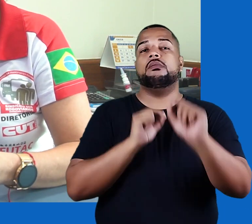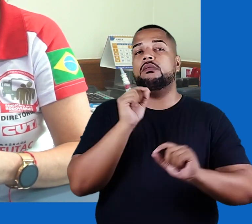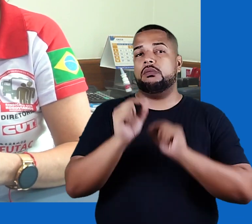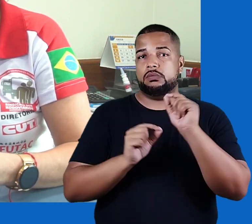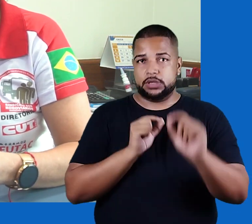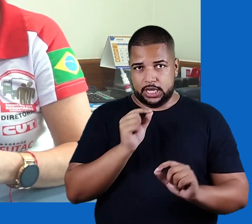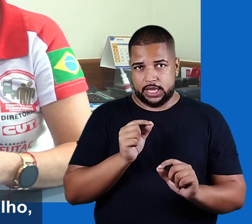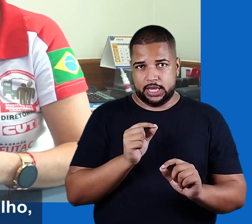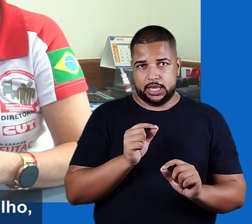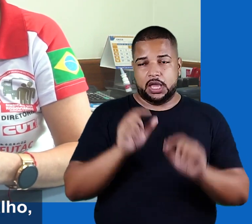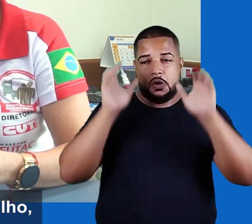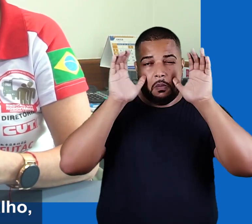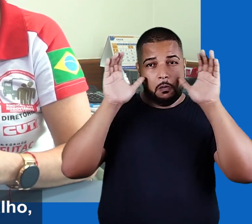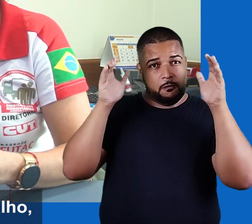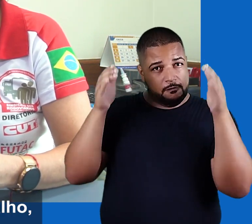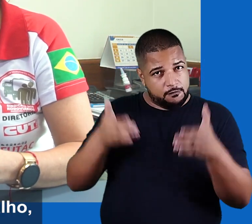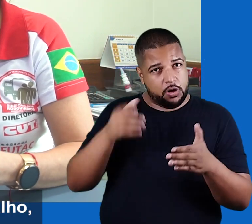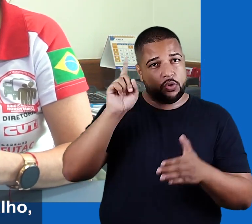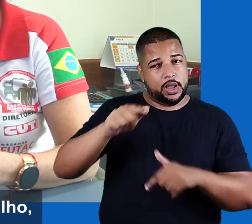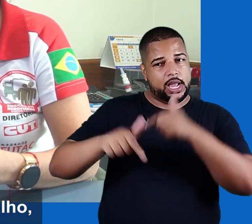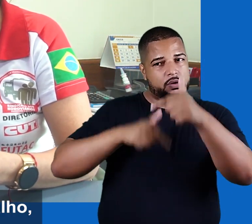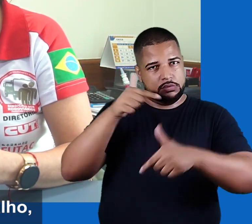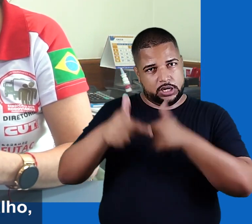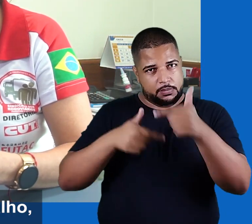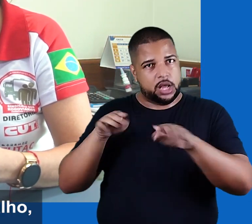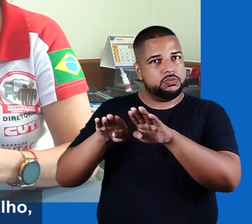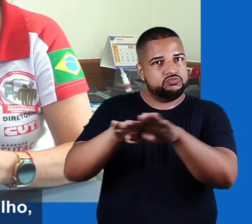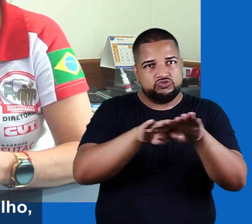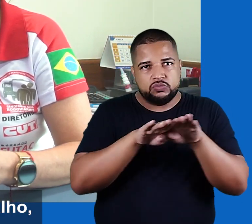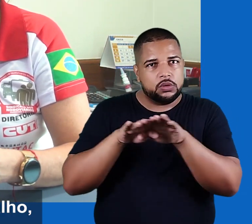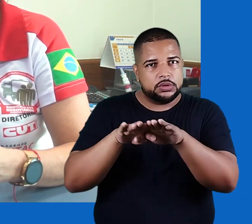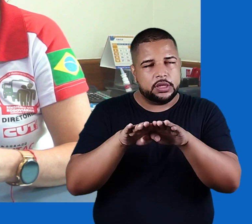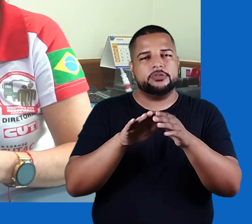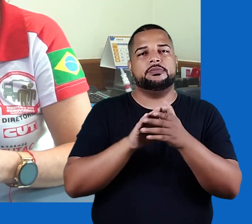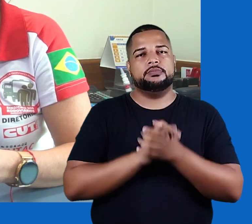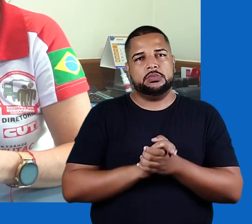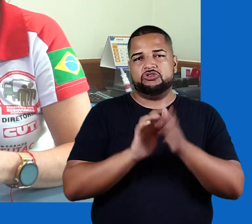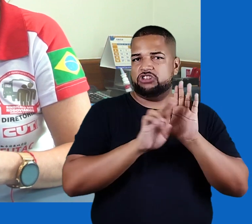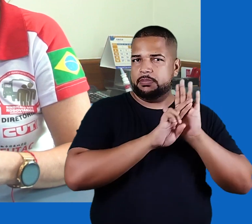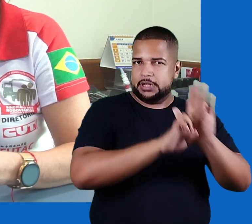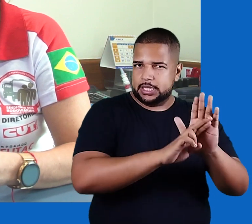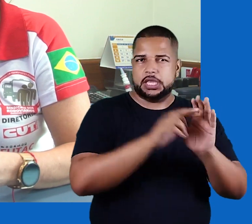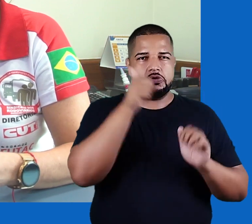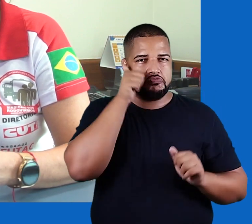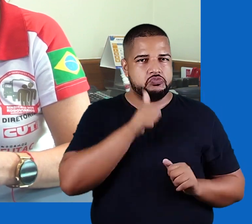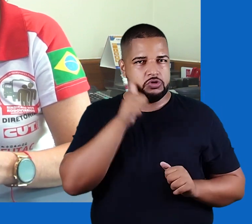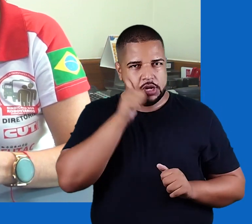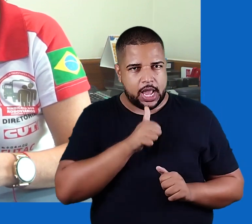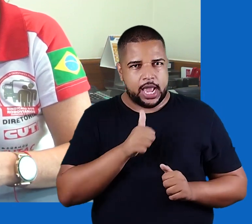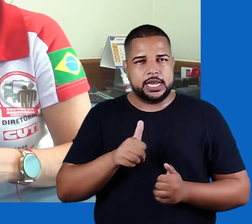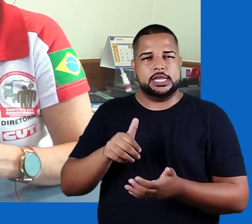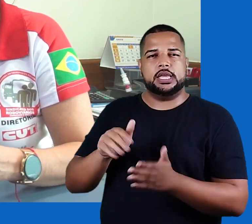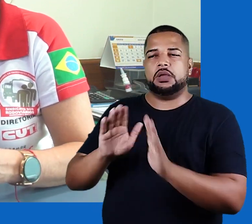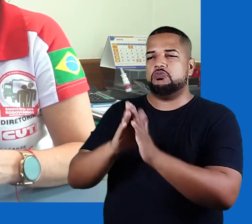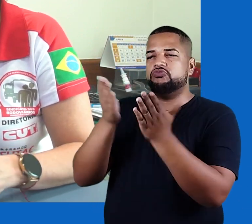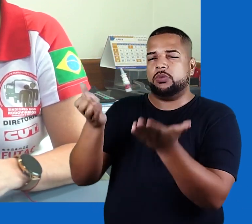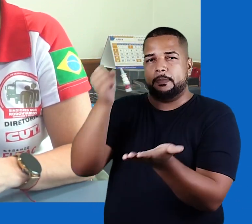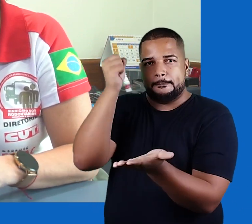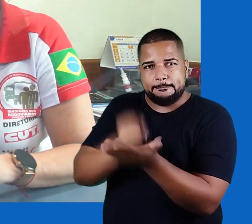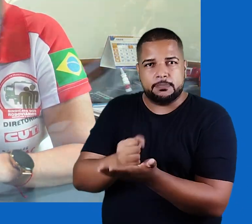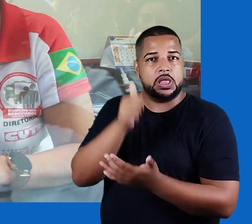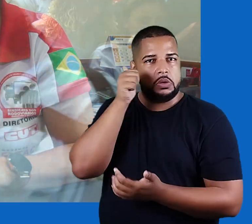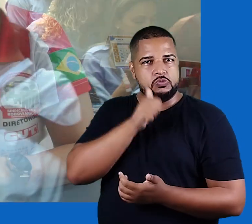fora, é muito focado nisso, né, nesse tipo de trabalho. De representação feminina,